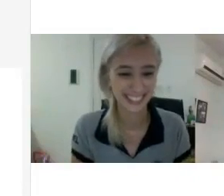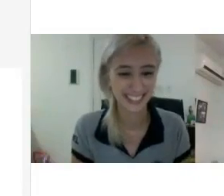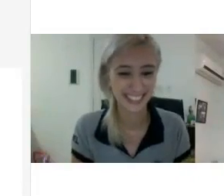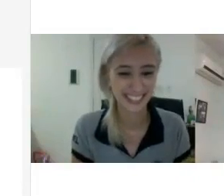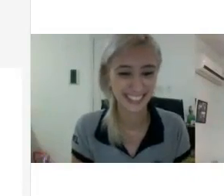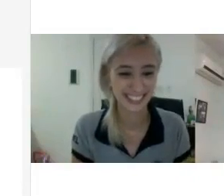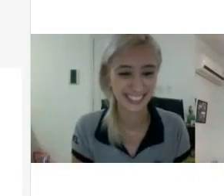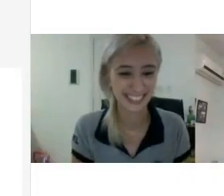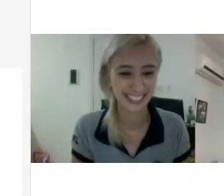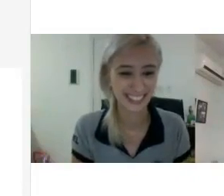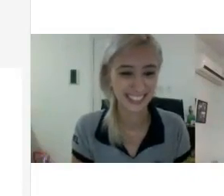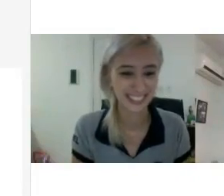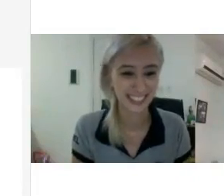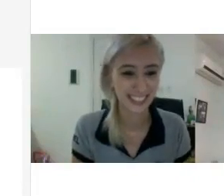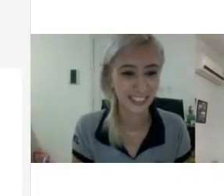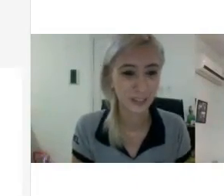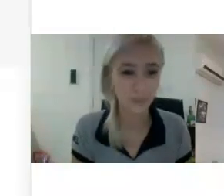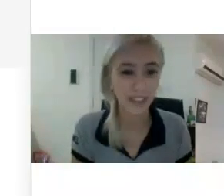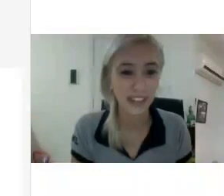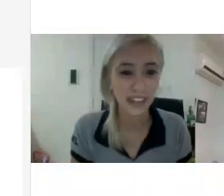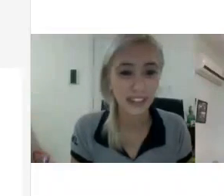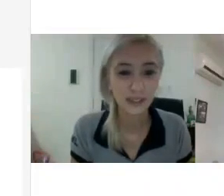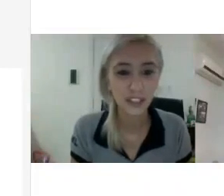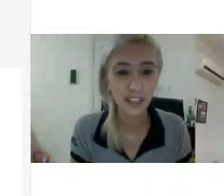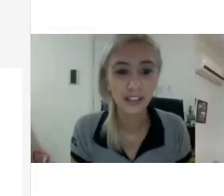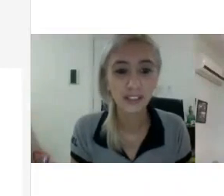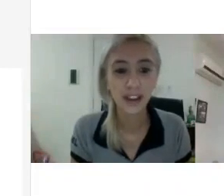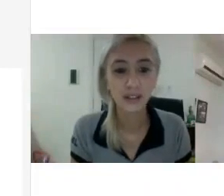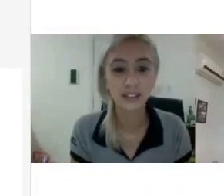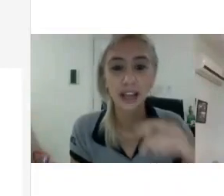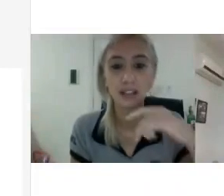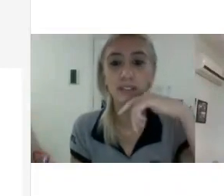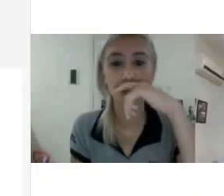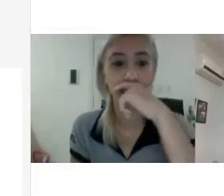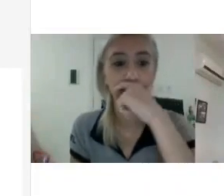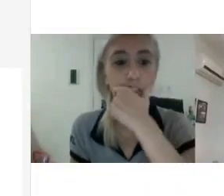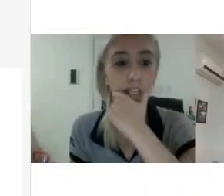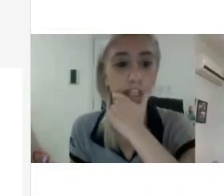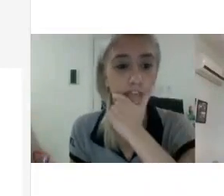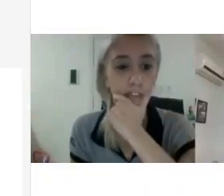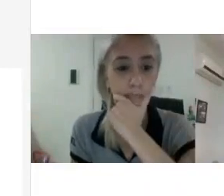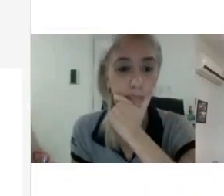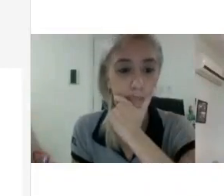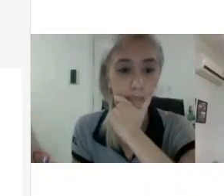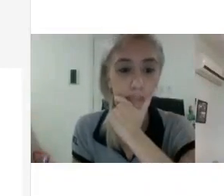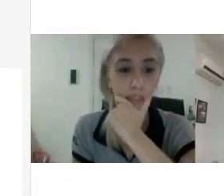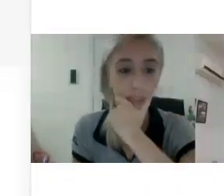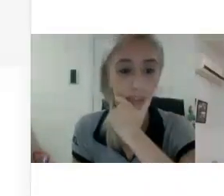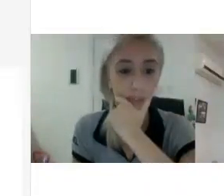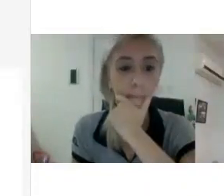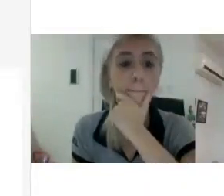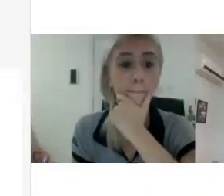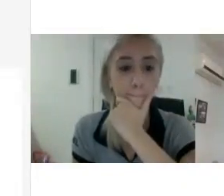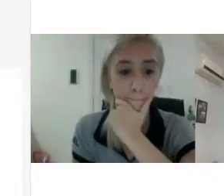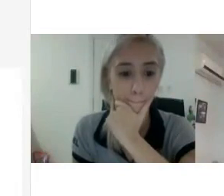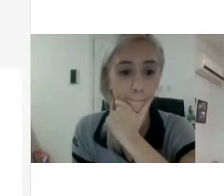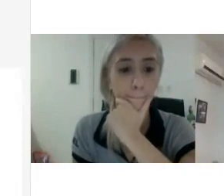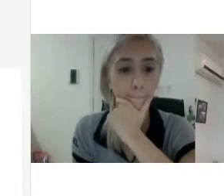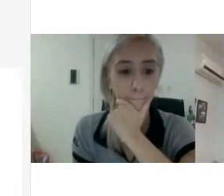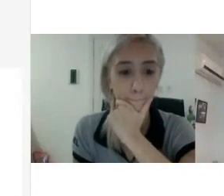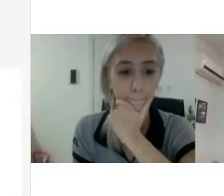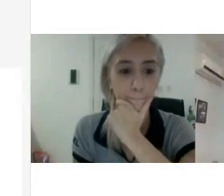Obrigada, Paty, maravilhosa sempre. Estão chegando vários dados aqui, Jennifer. Eu já anotei tudo que o Roger